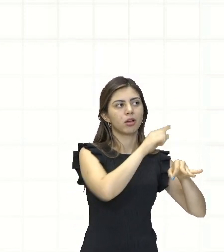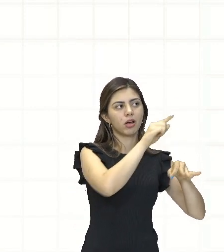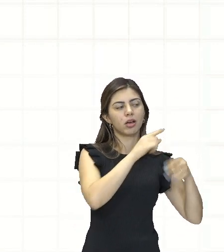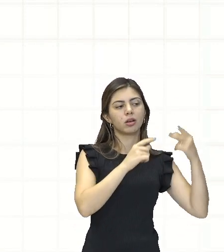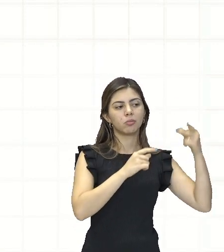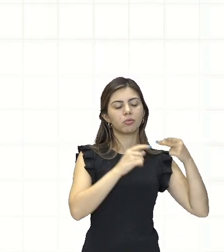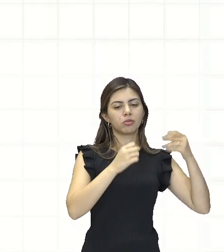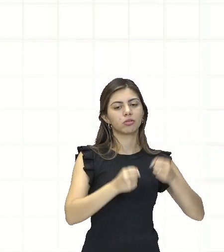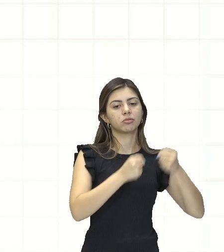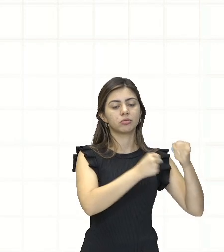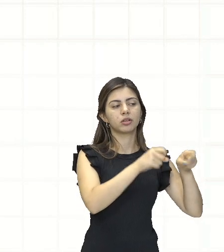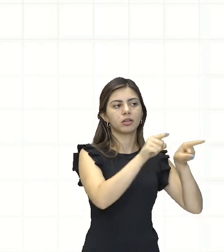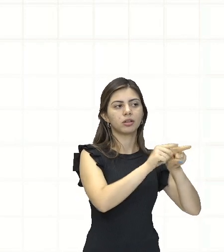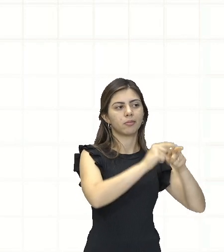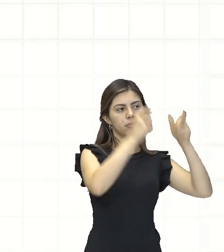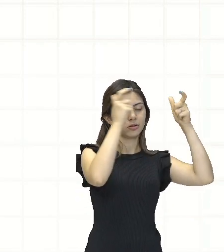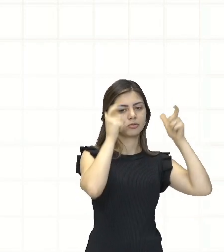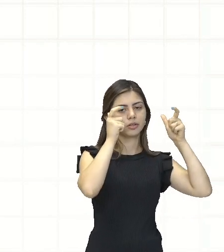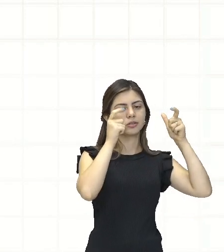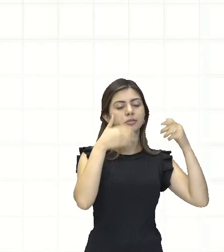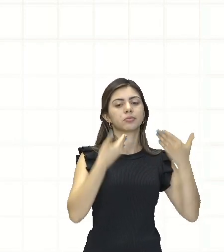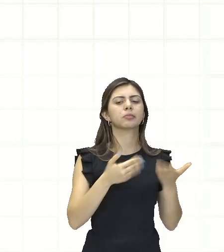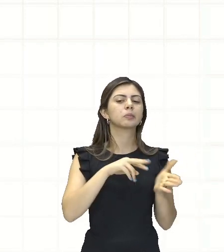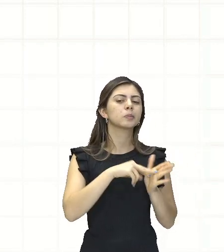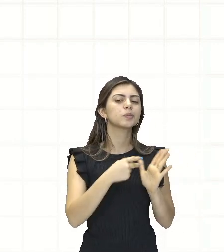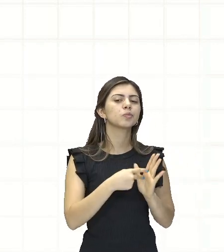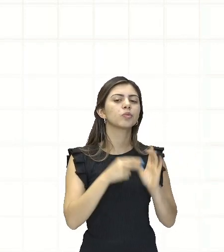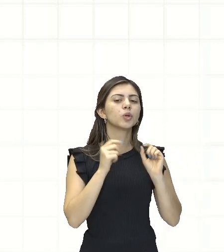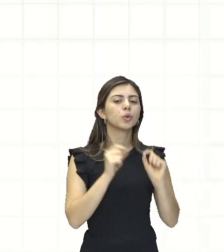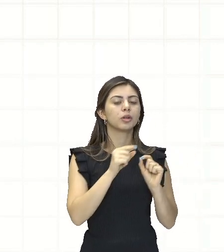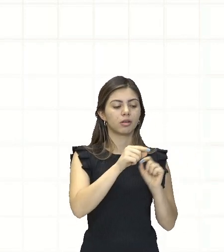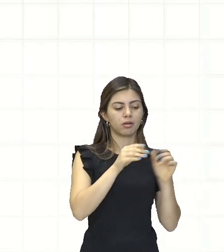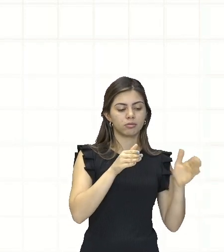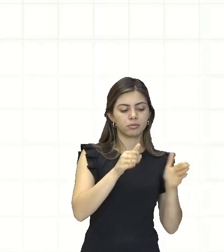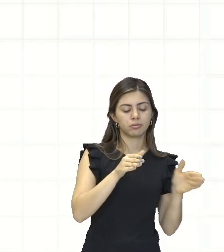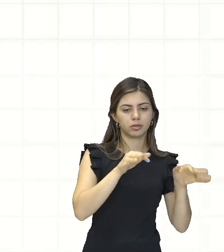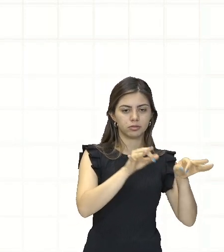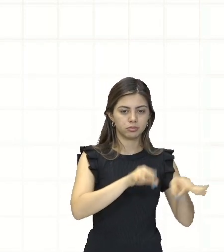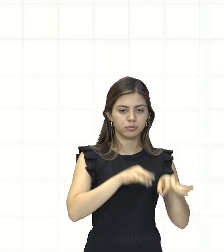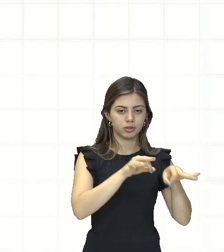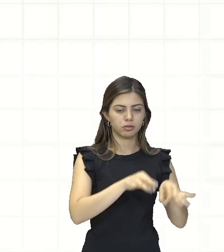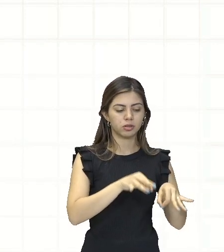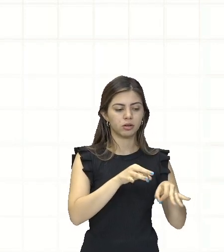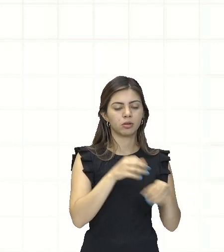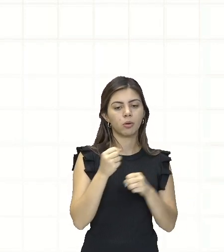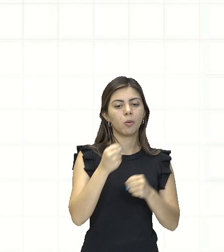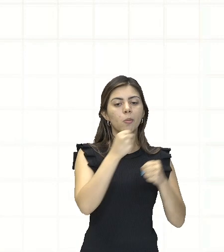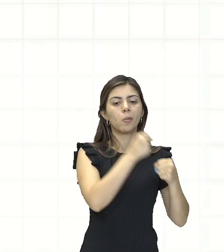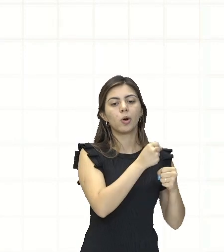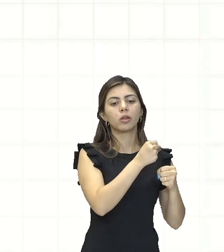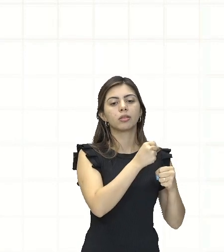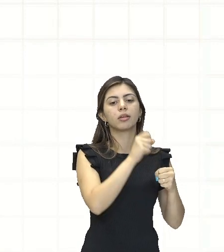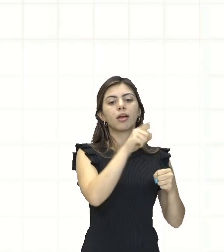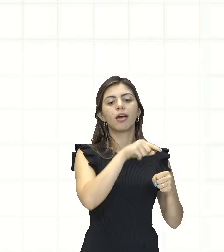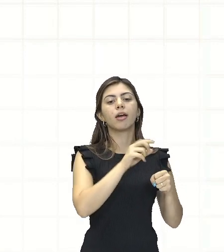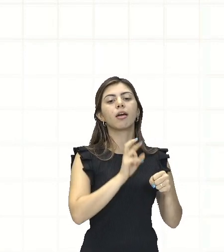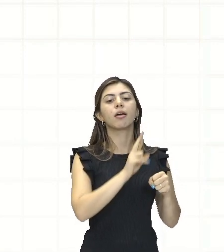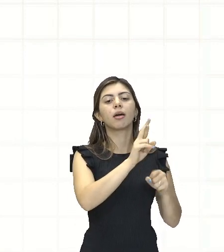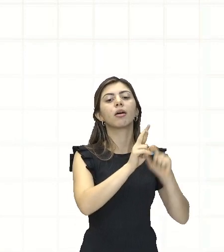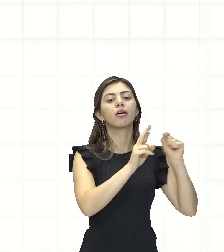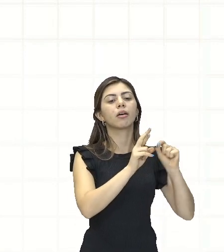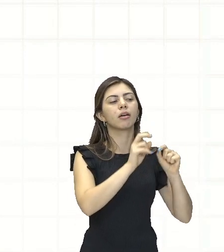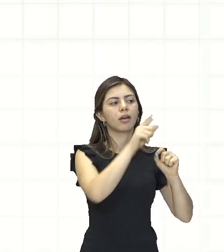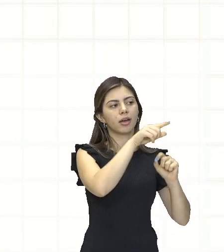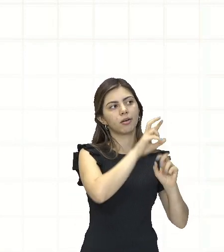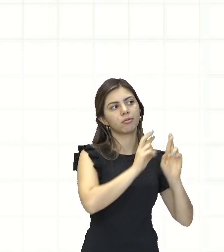e monarcas. O que isso quer dizer? Durante o feudalismo, o poder ele estava concentrado na mão do senhor feudal,